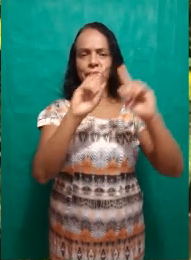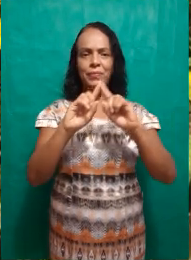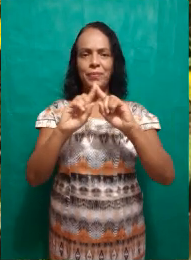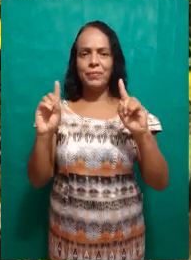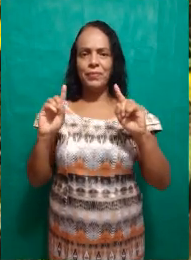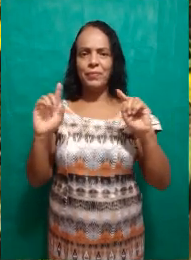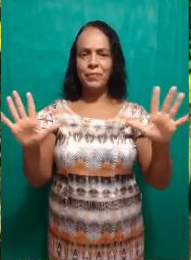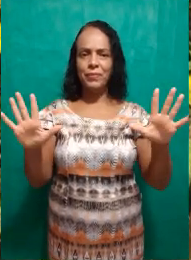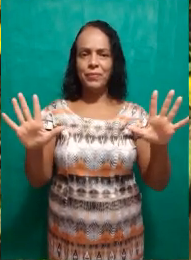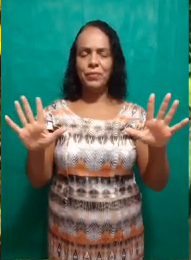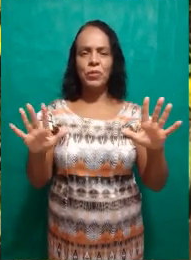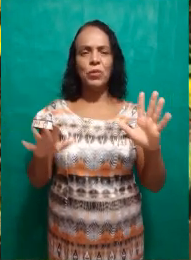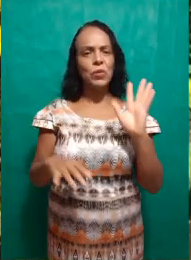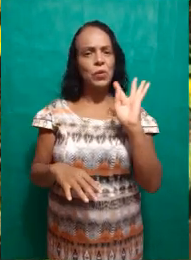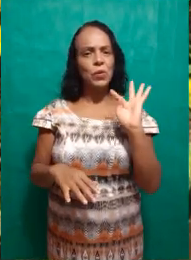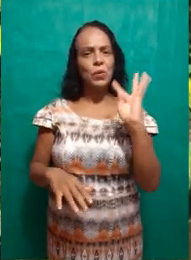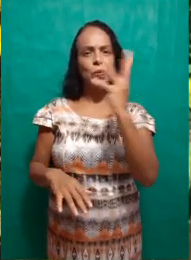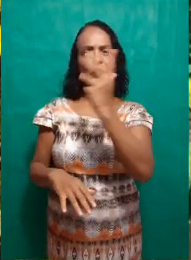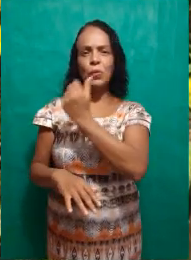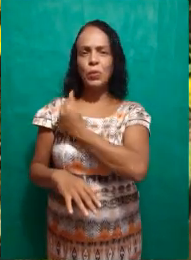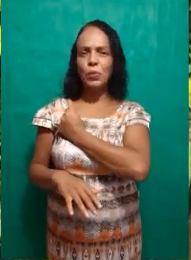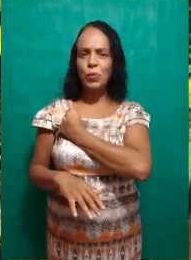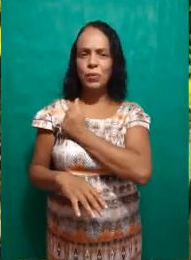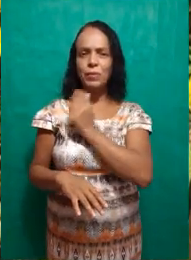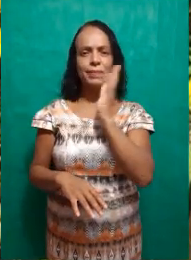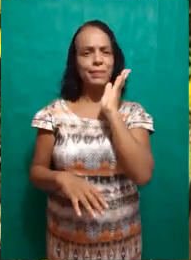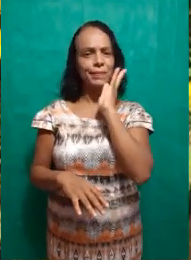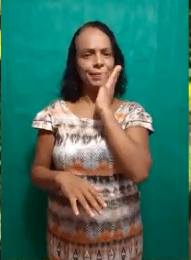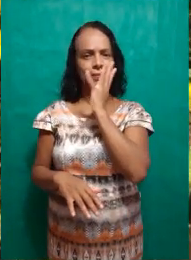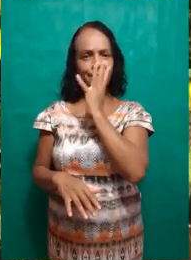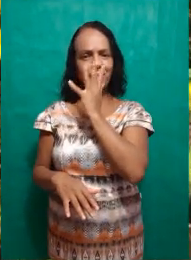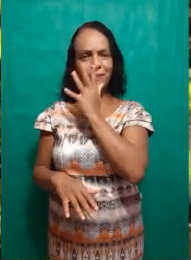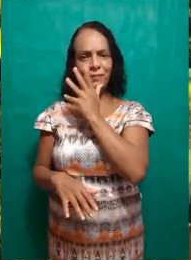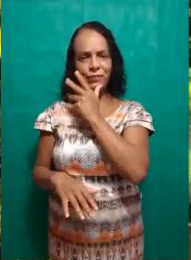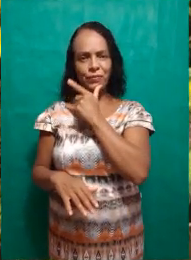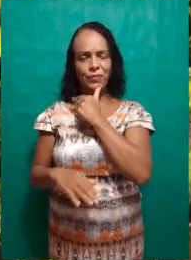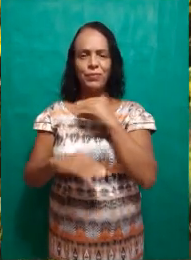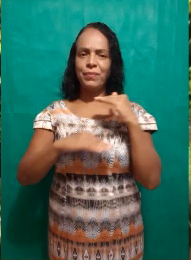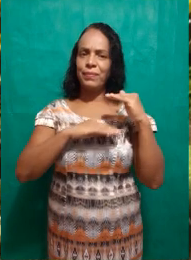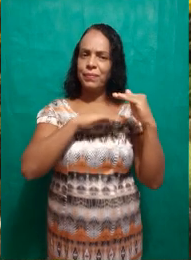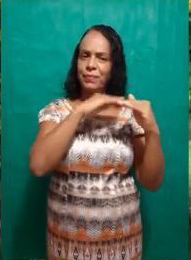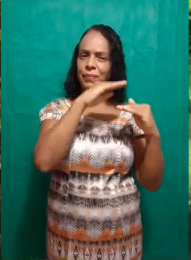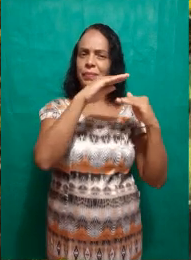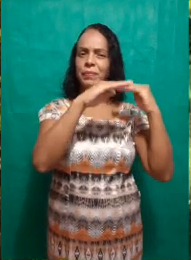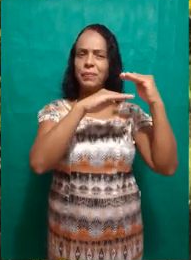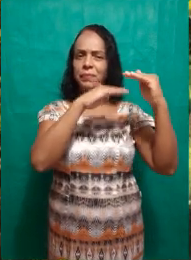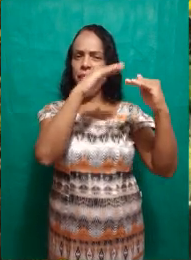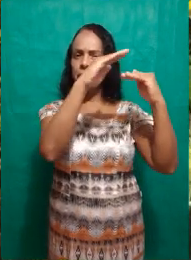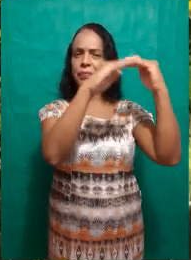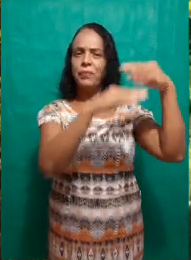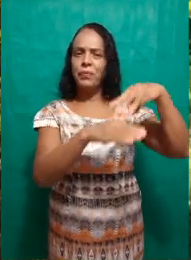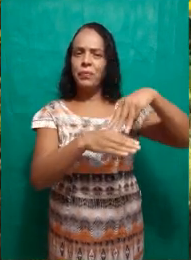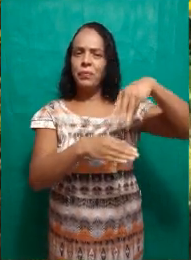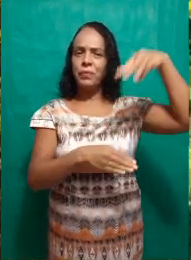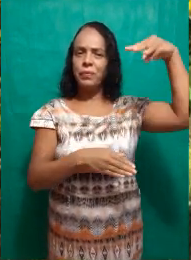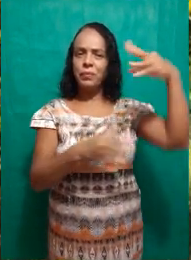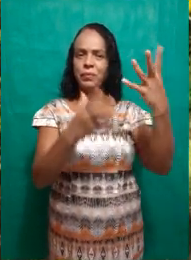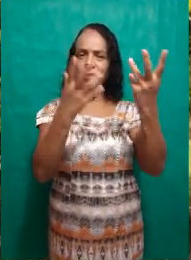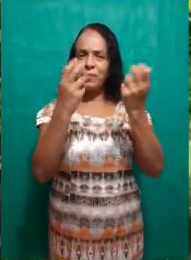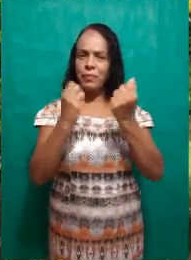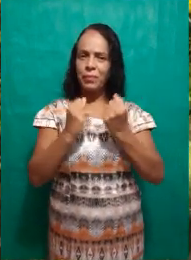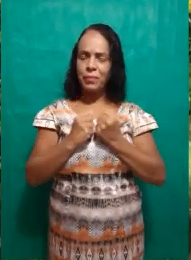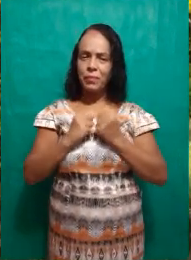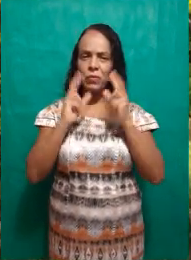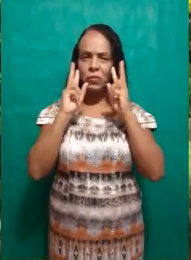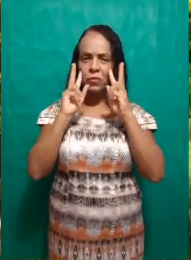meus irmãos, tudo de forma gradativa. Não foi simplesmente ele ter esta visão e